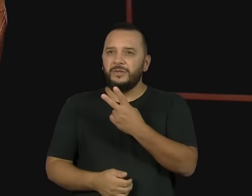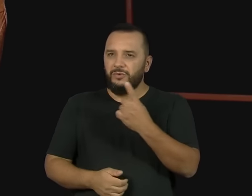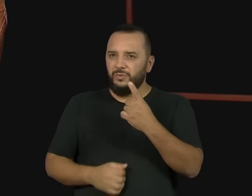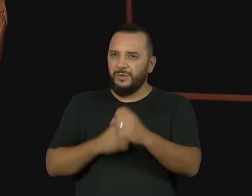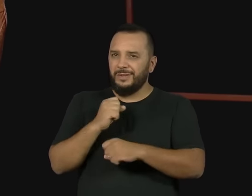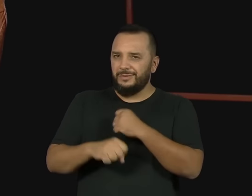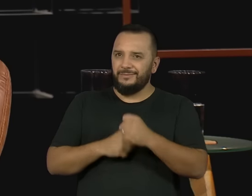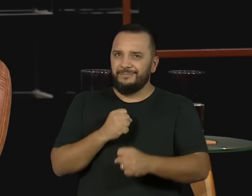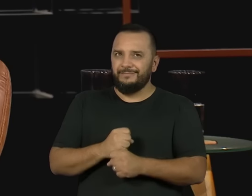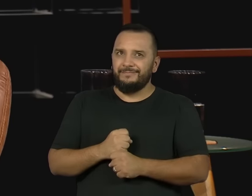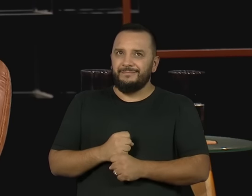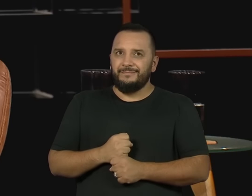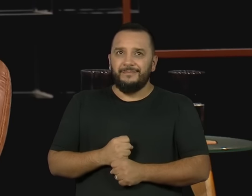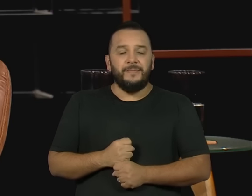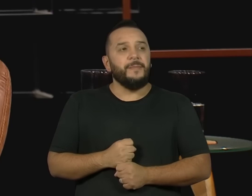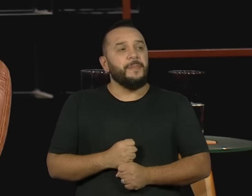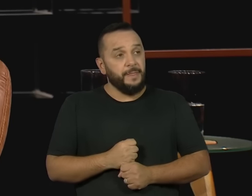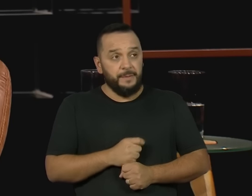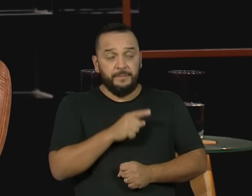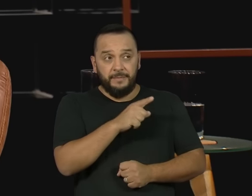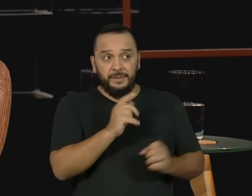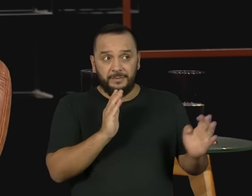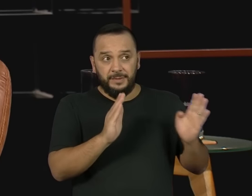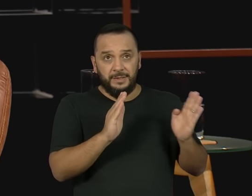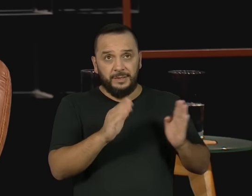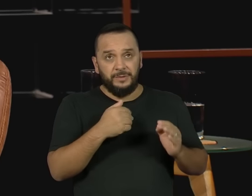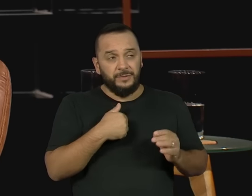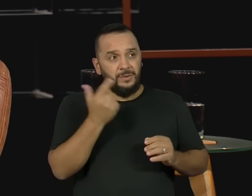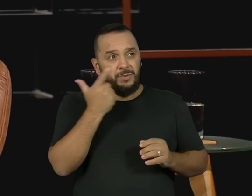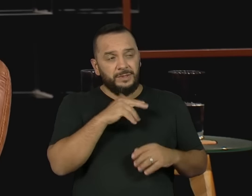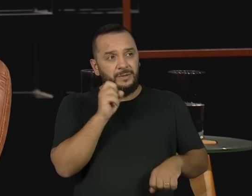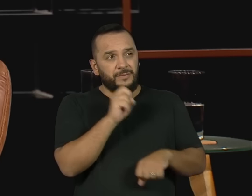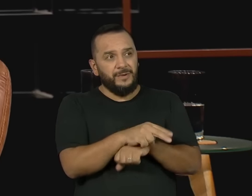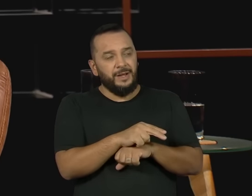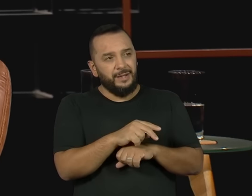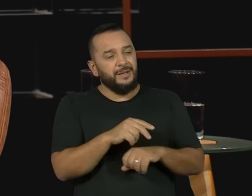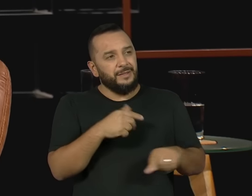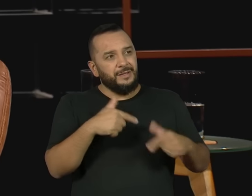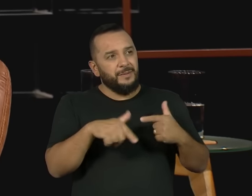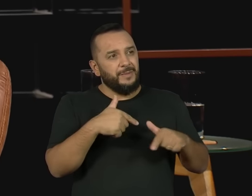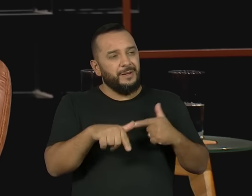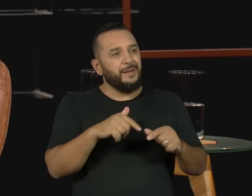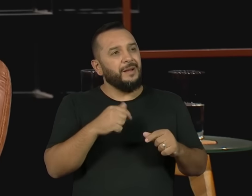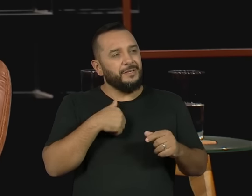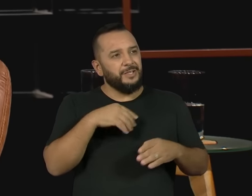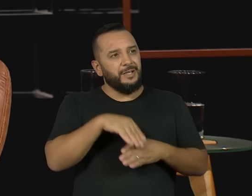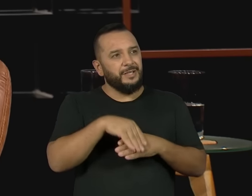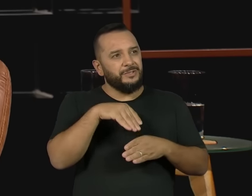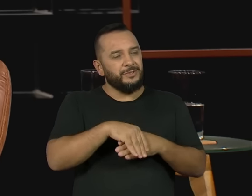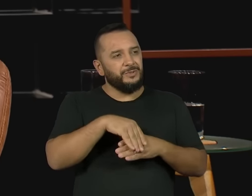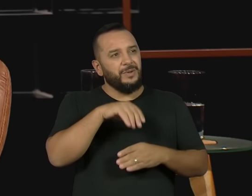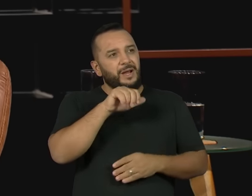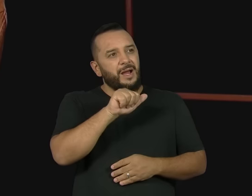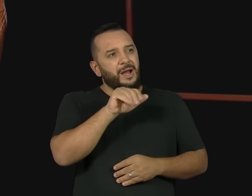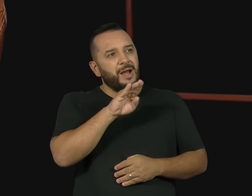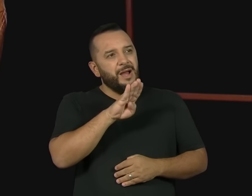exatamente. Agora, nessa época você conseguiu esse emprego na Editora Abril, mas o começo não foi nada simples também,